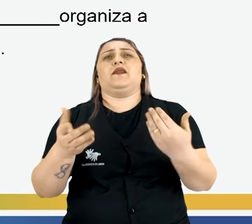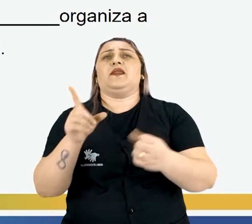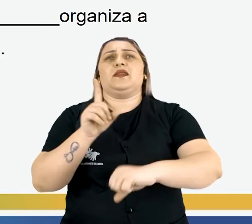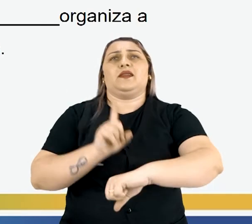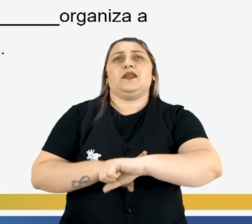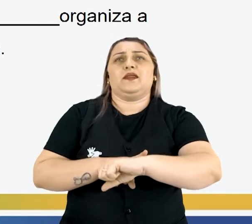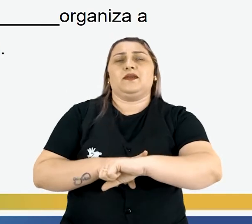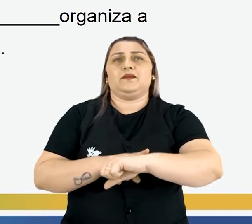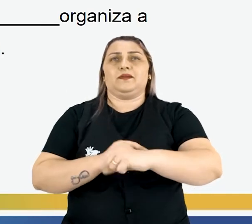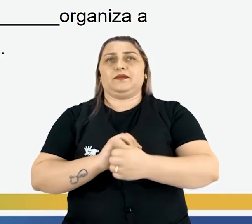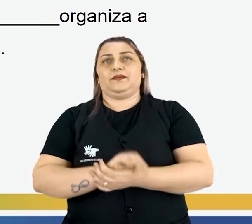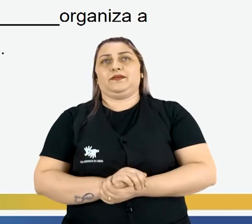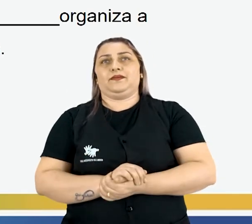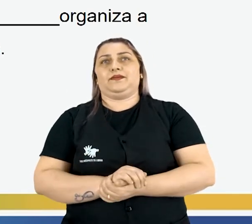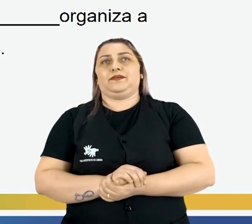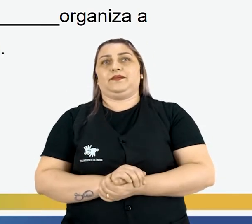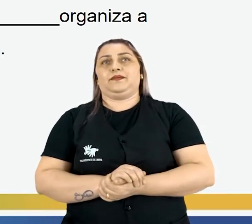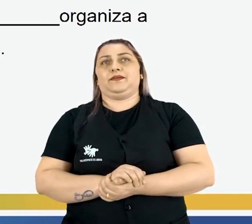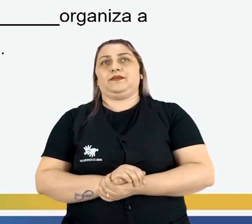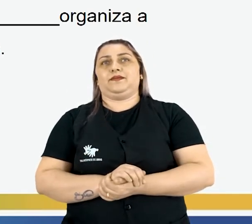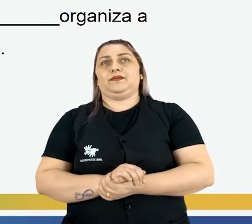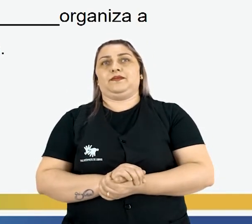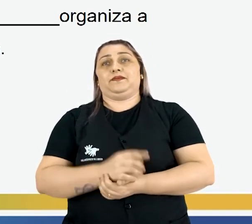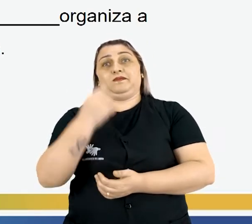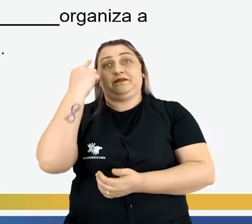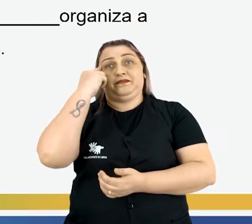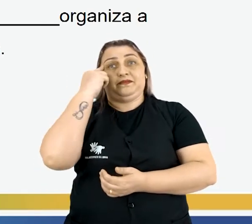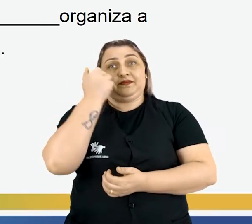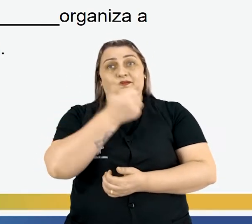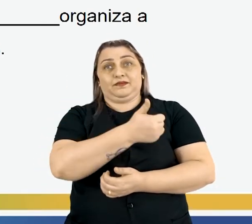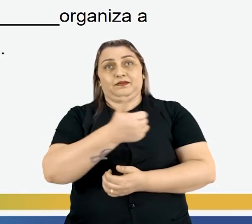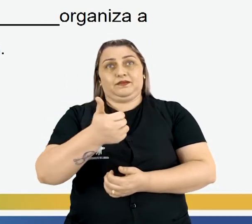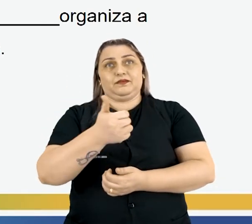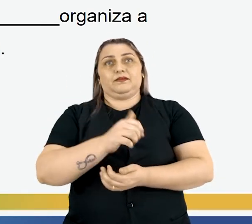esse, hein? Vamos lá? Pensem aí, tá?